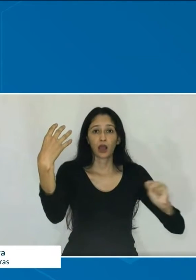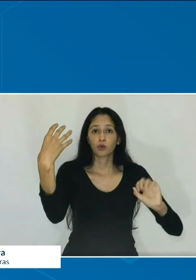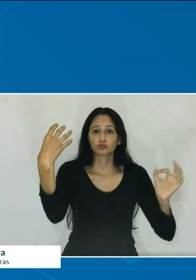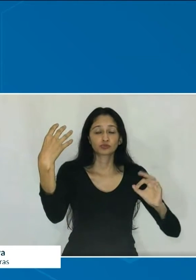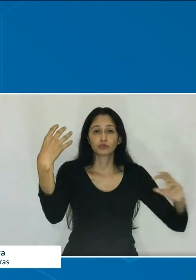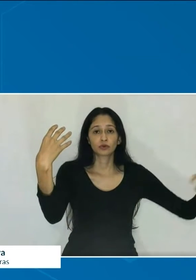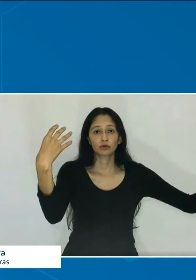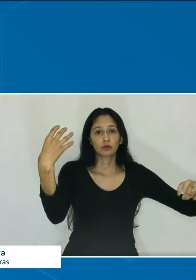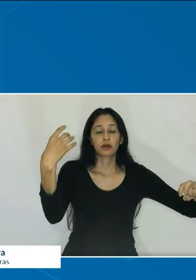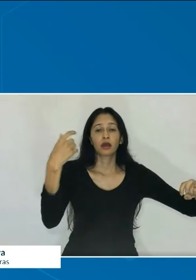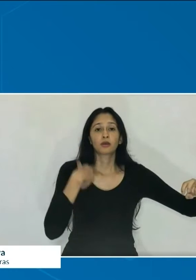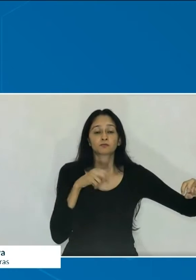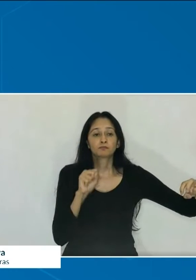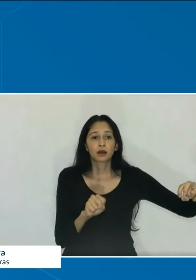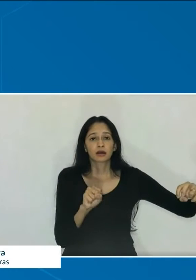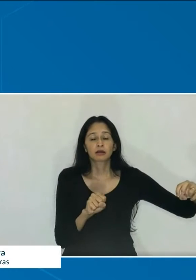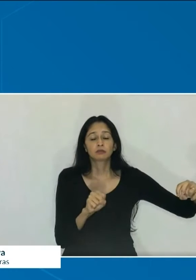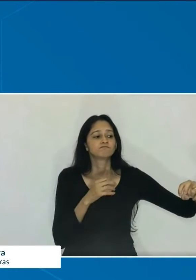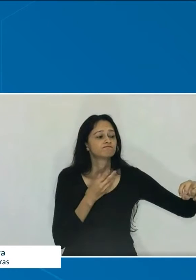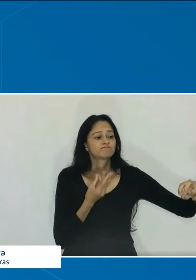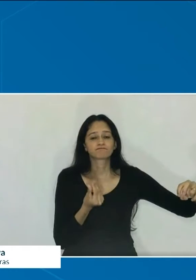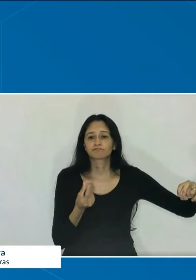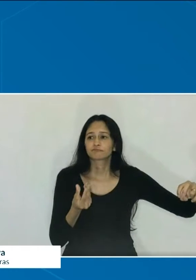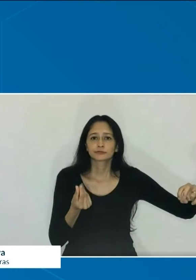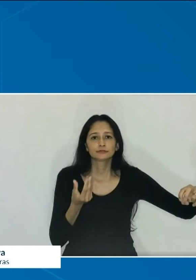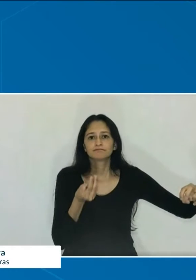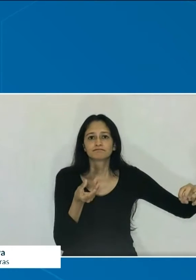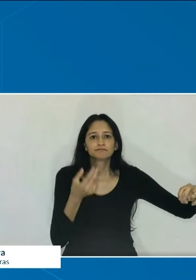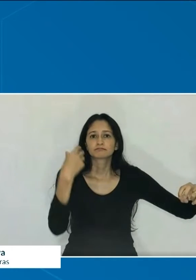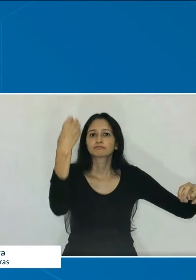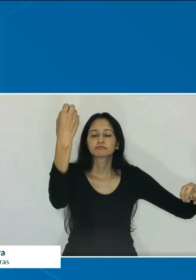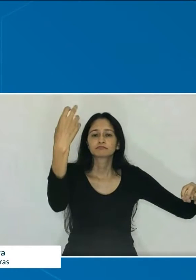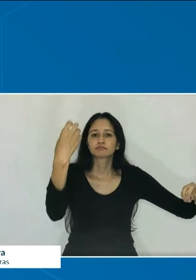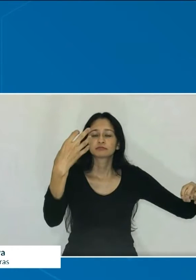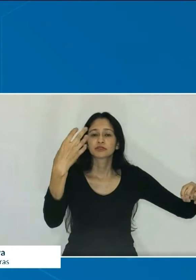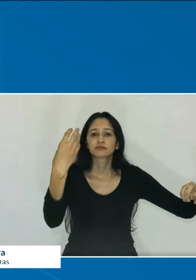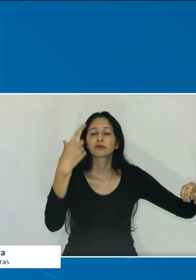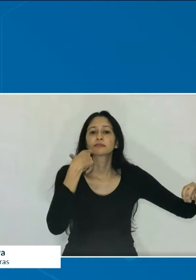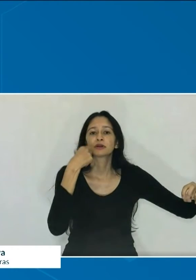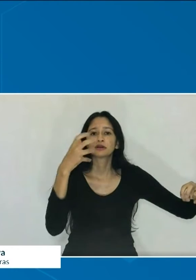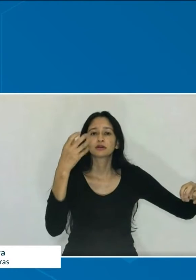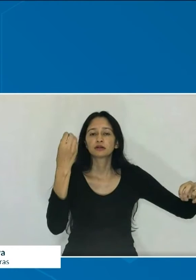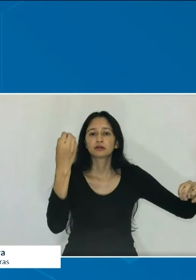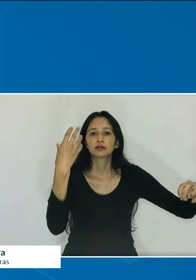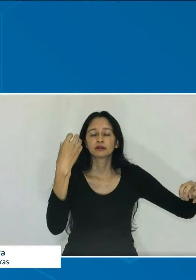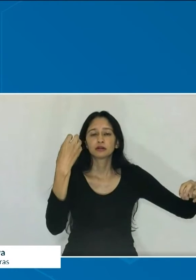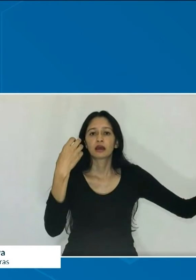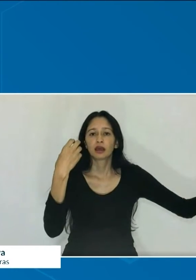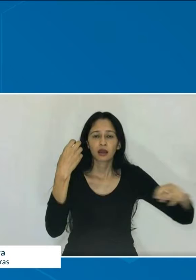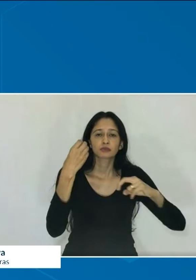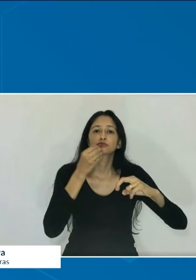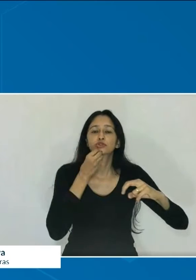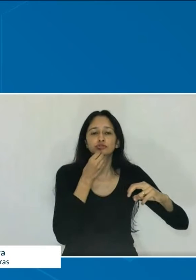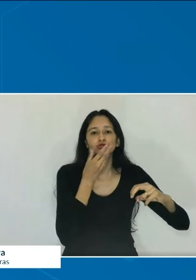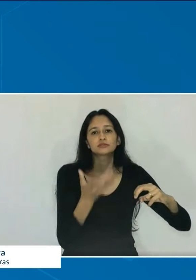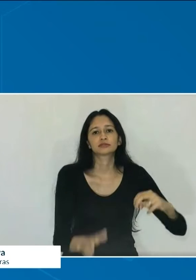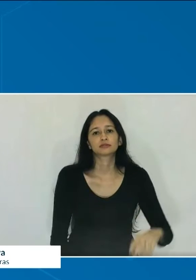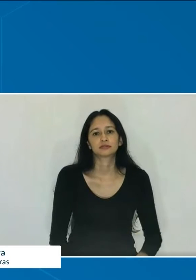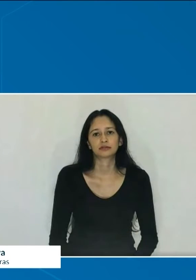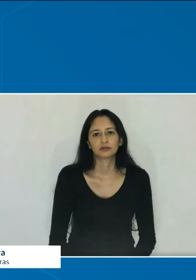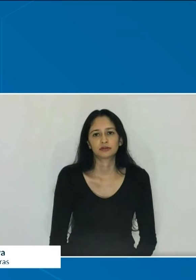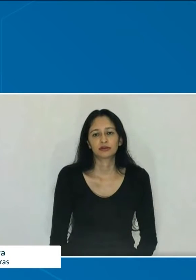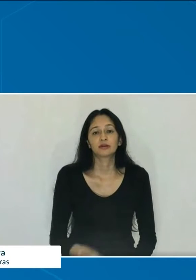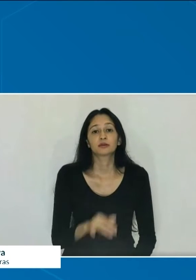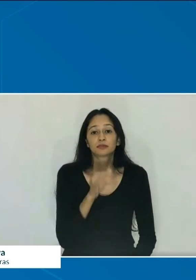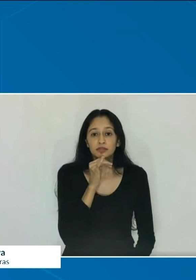você está parado ali. Se você tiver um semáforo inteligente, você poderia, por exemplo, dar passagem